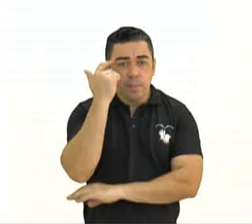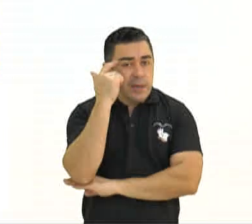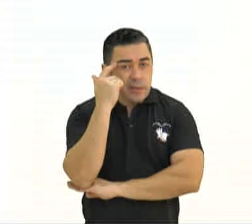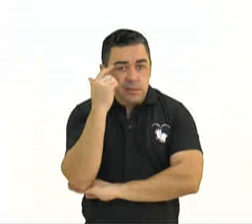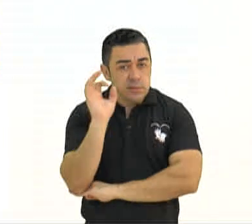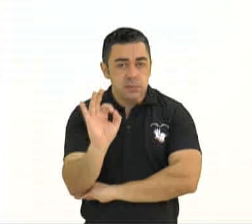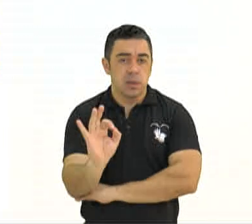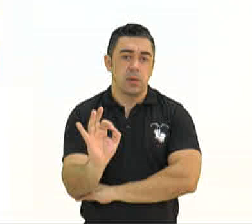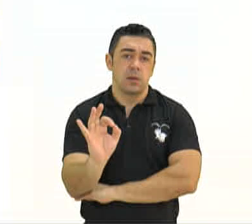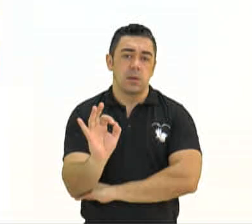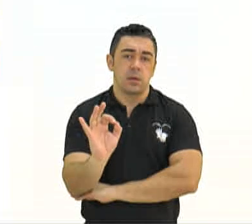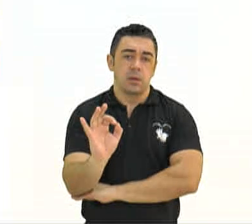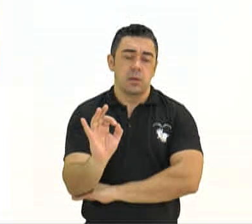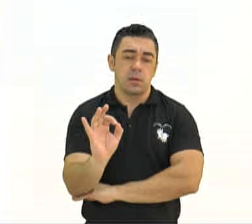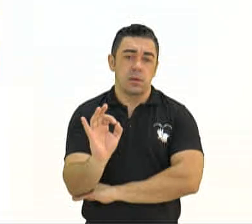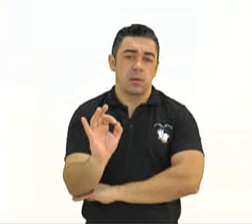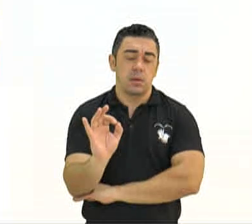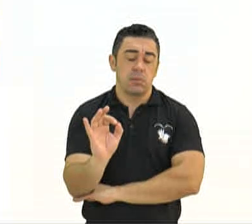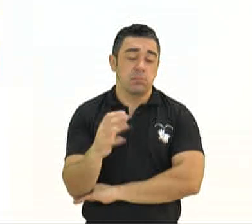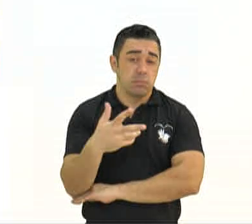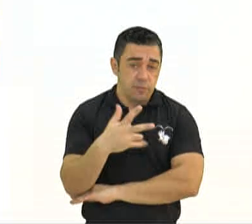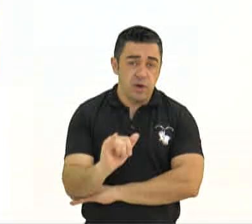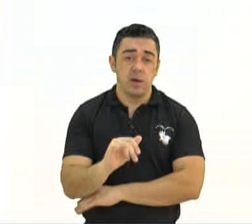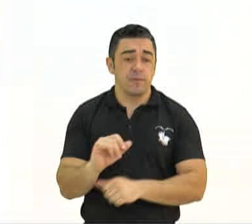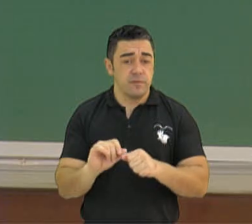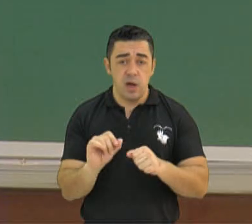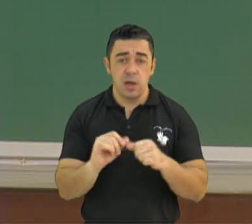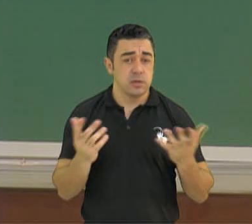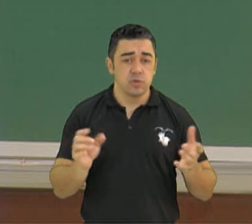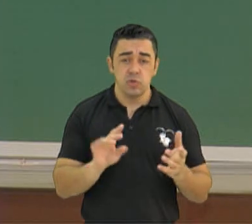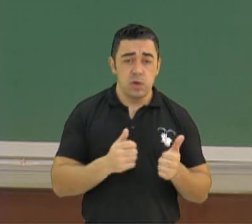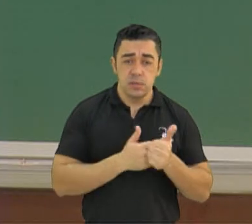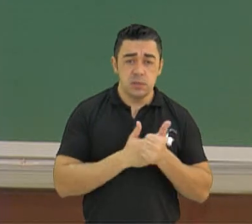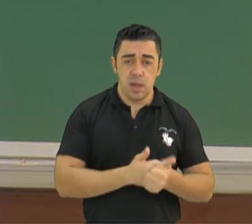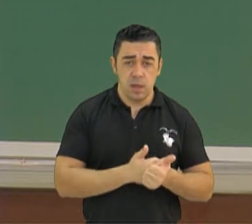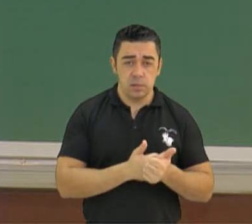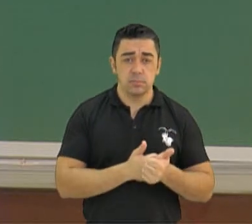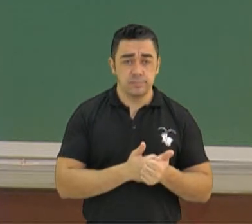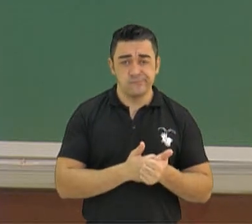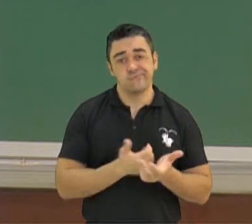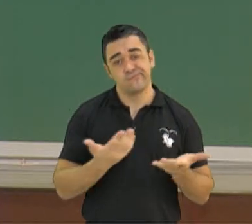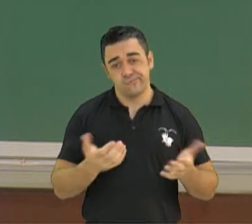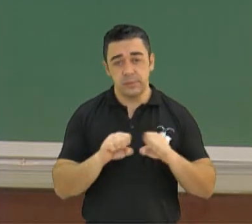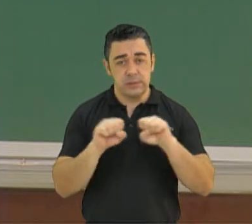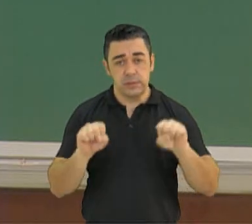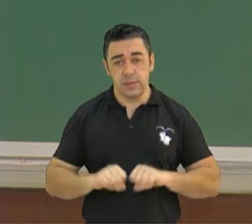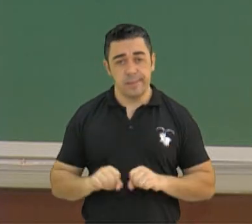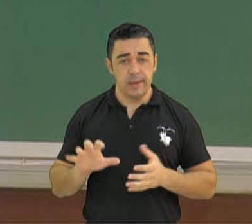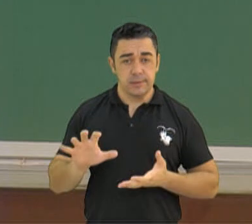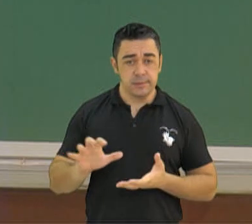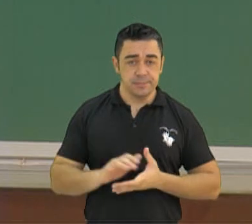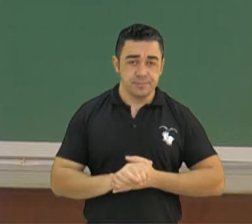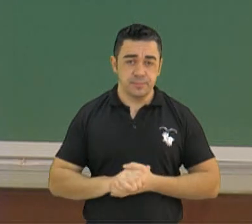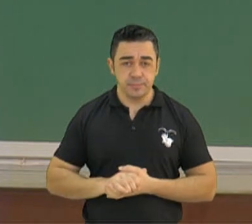elas não pensam sobre isso, elas acabam apenas seguindo e entrando nesse sistema de consumo.